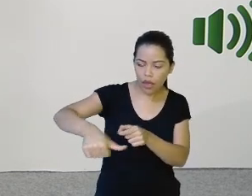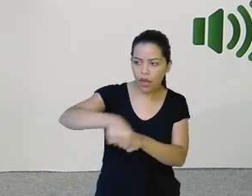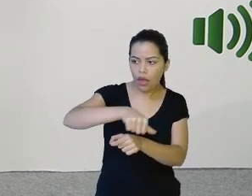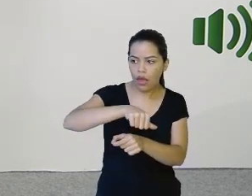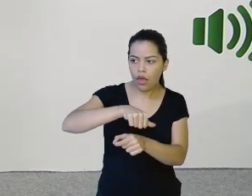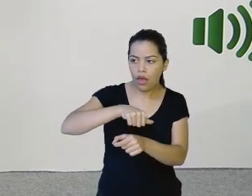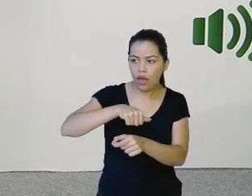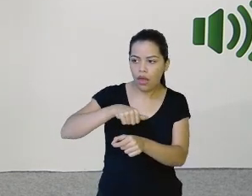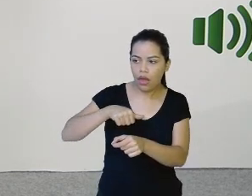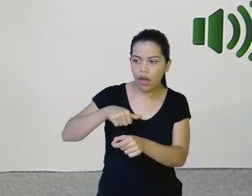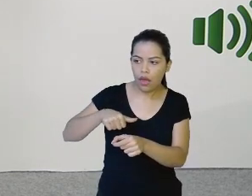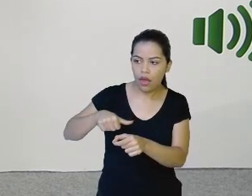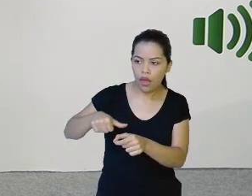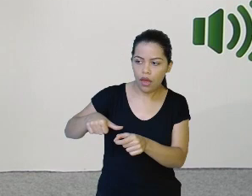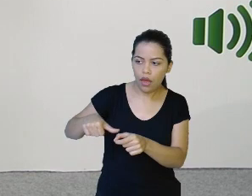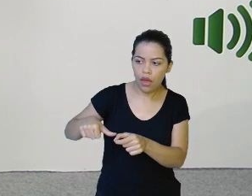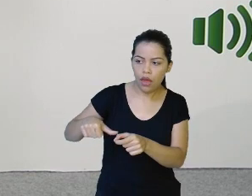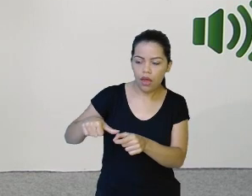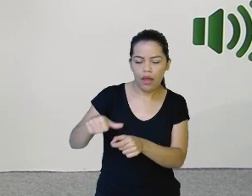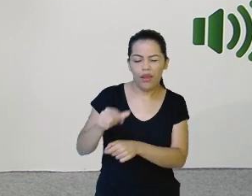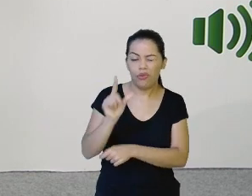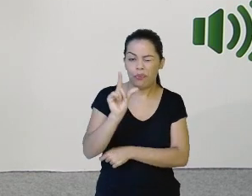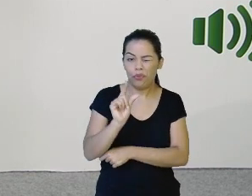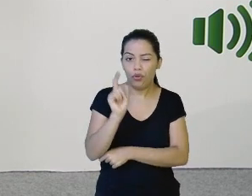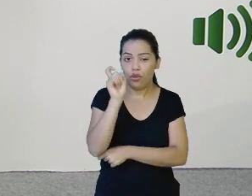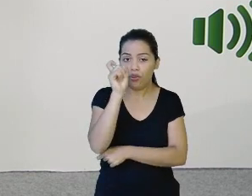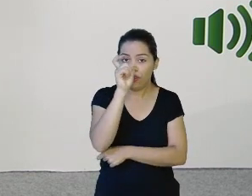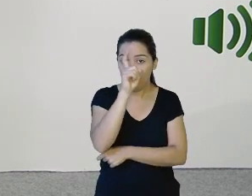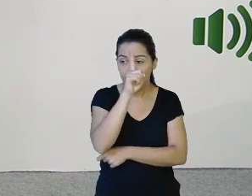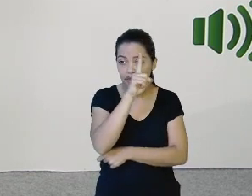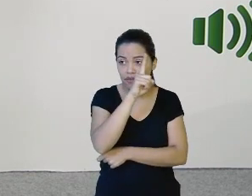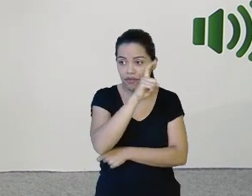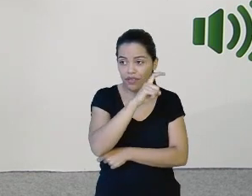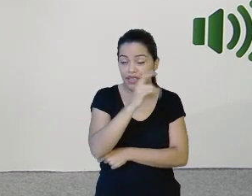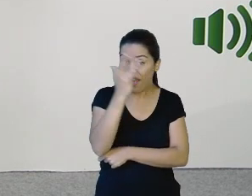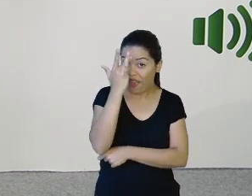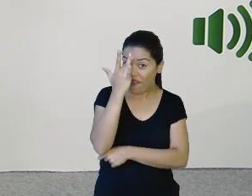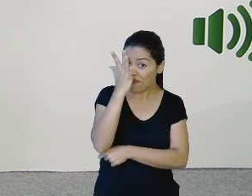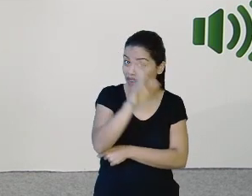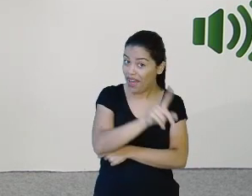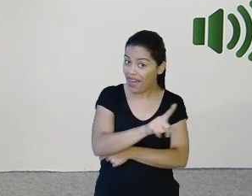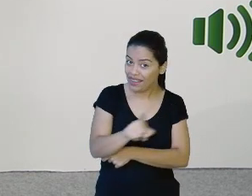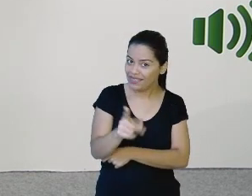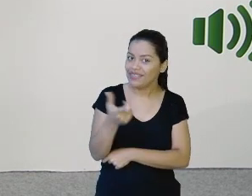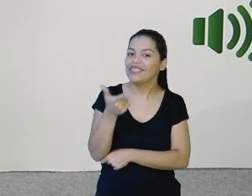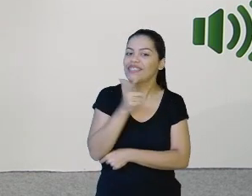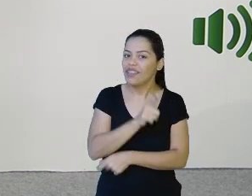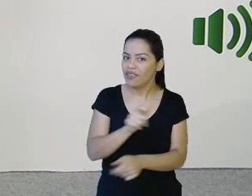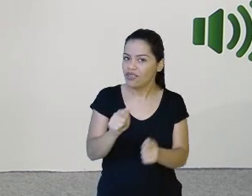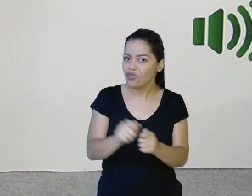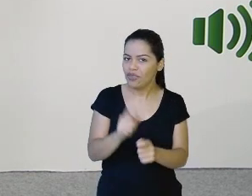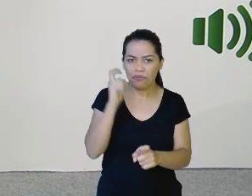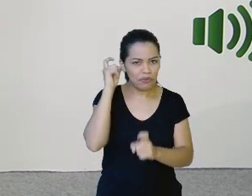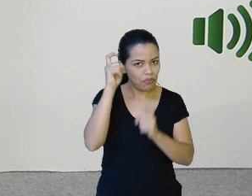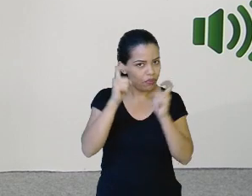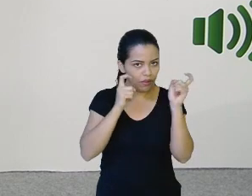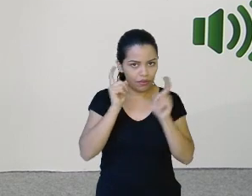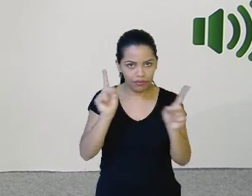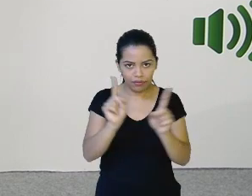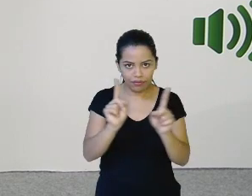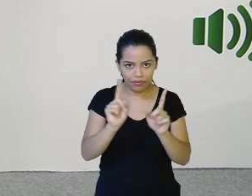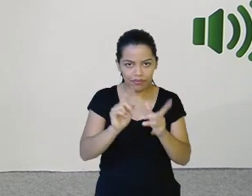Aqui. Tá um pouquinho difícil. É fácil, gente. Vocês conseguem, não Mas a se gente chega preocupe. lá.